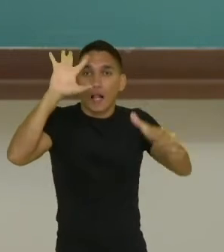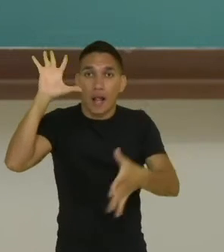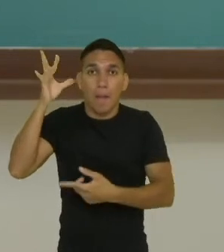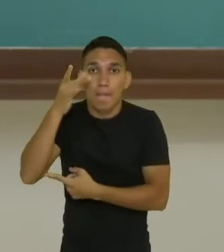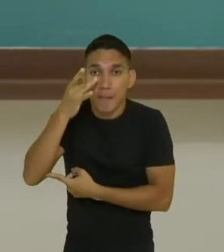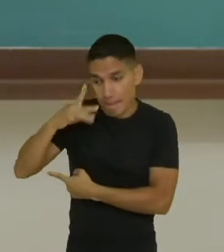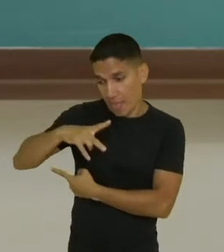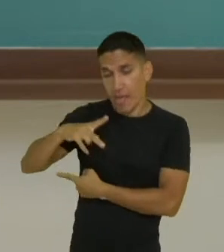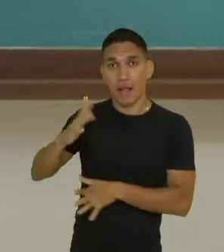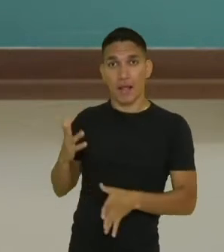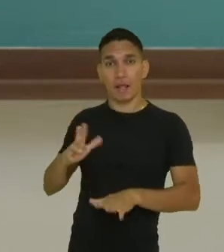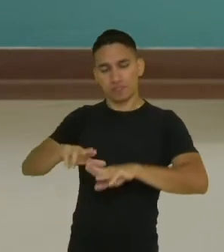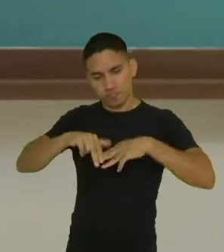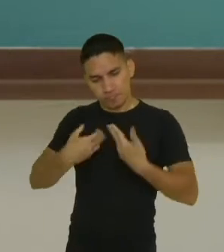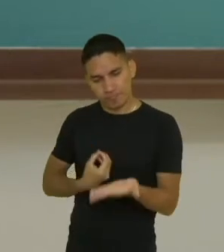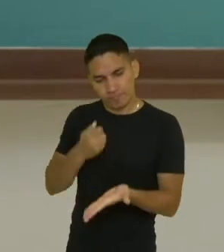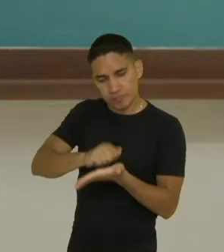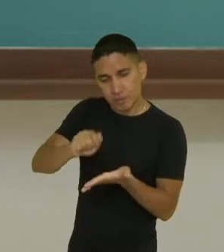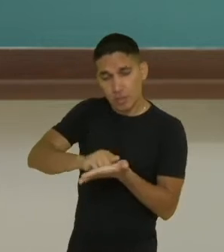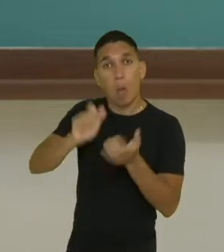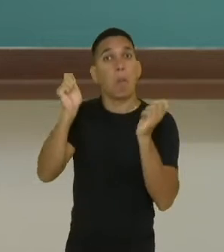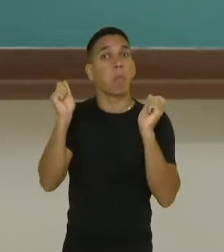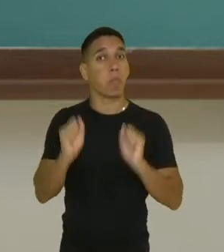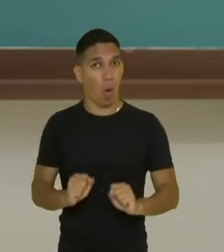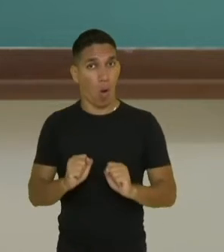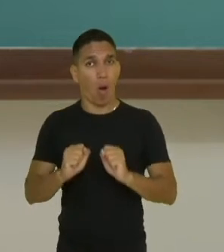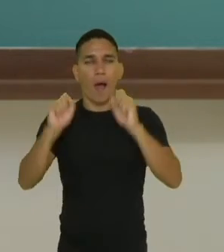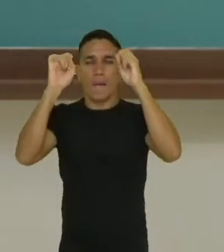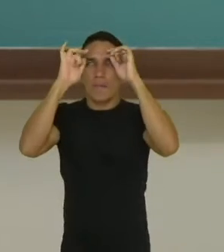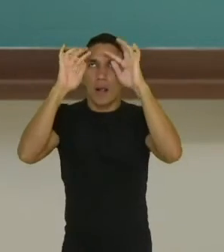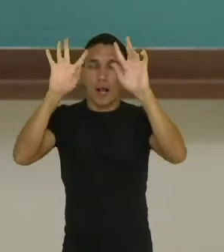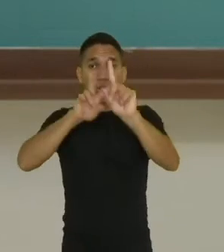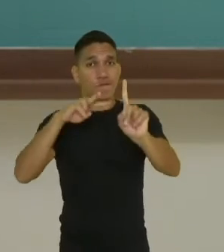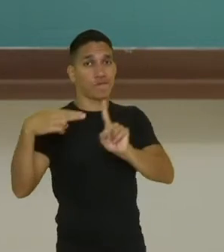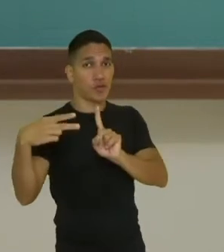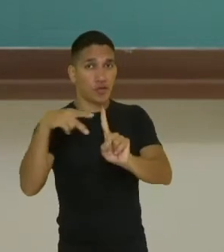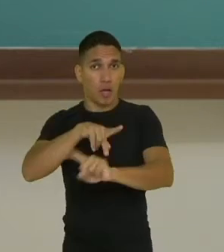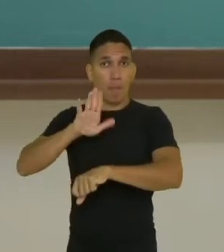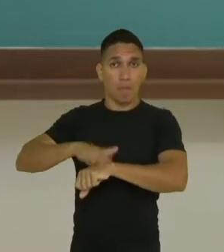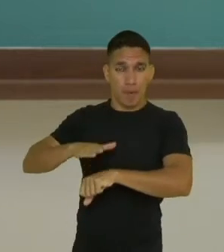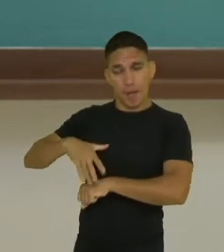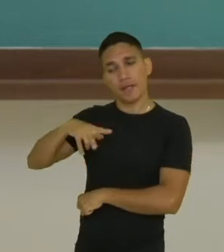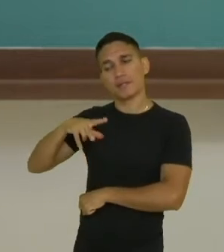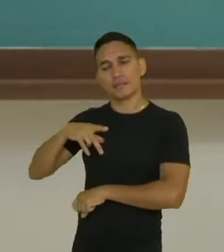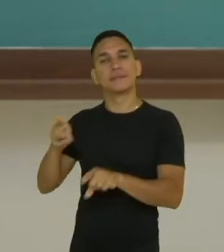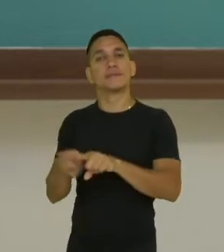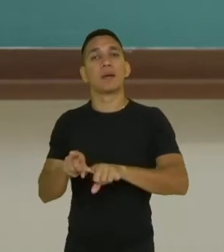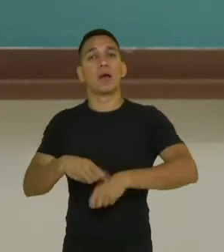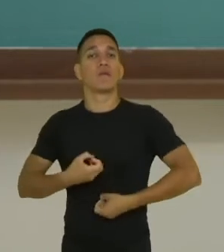poesia pode expressar sentimentos, visões pessoais, como também se manifestar